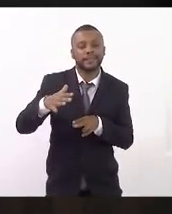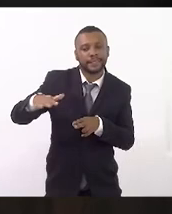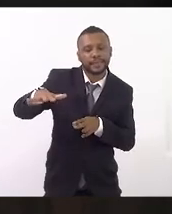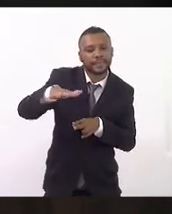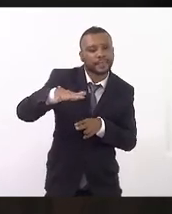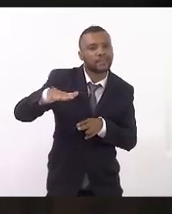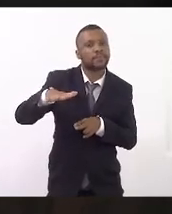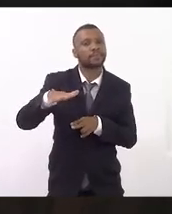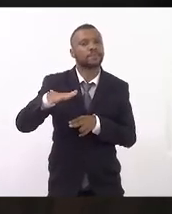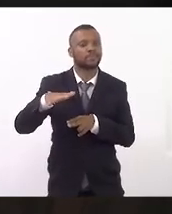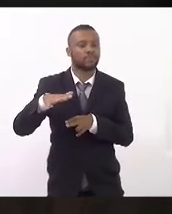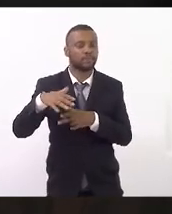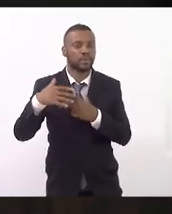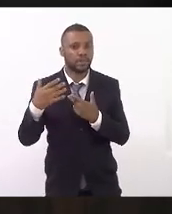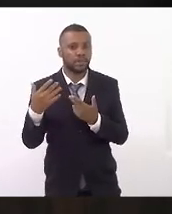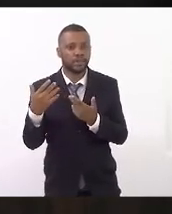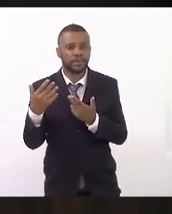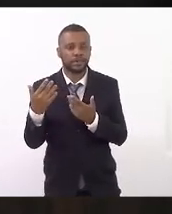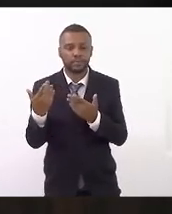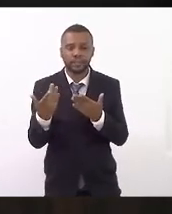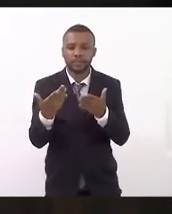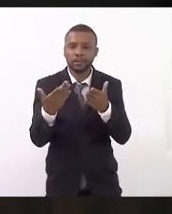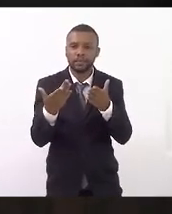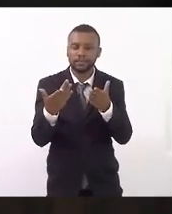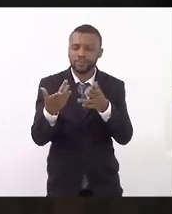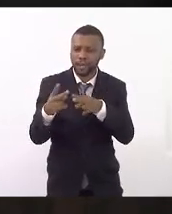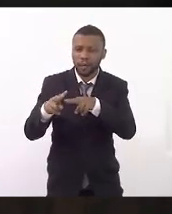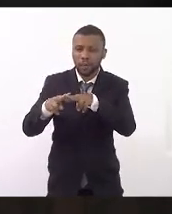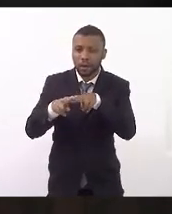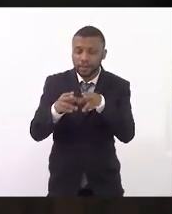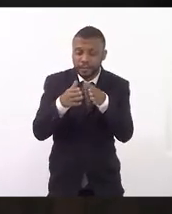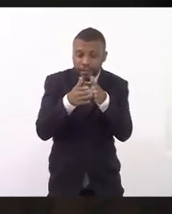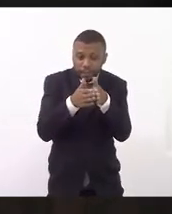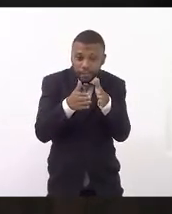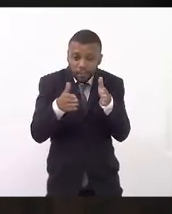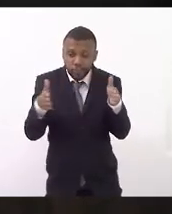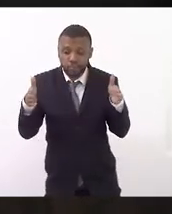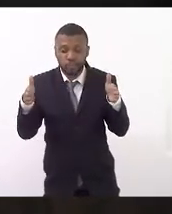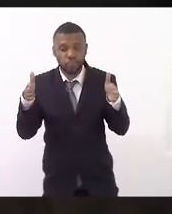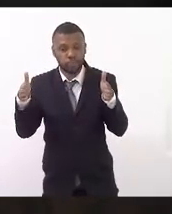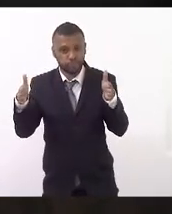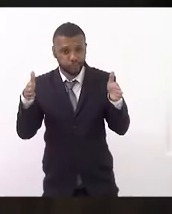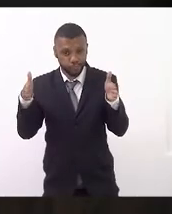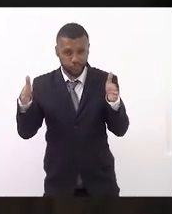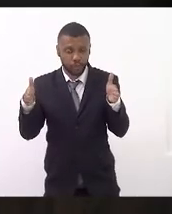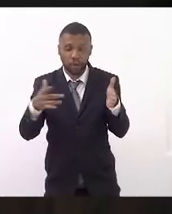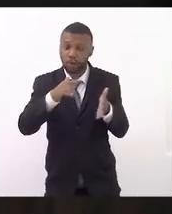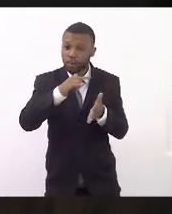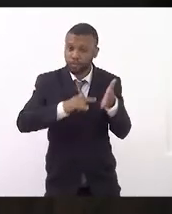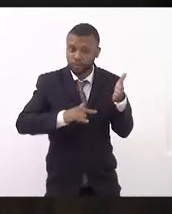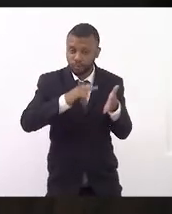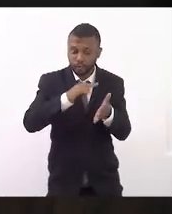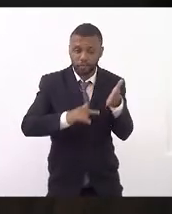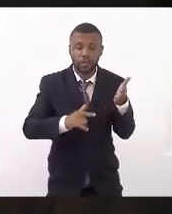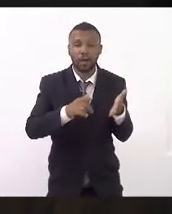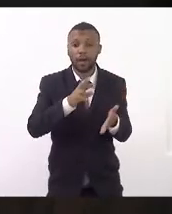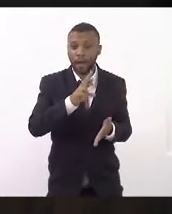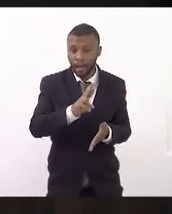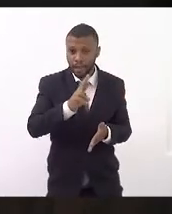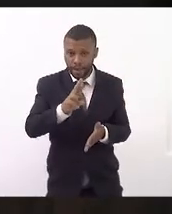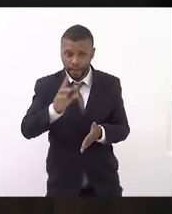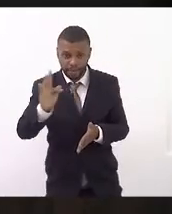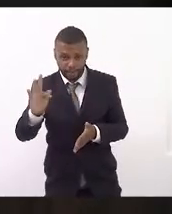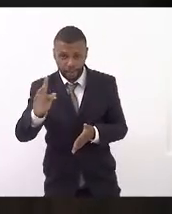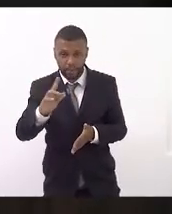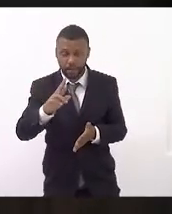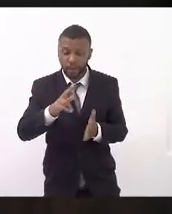inscrição, da prorrogação do regime de recuperação. Então, diz o artigo 36, deputado